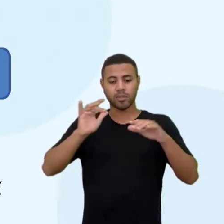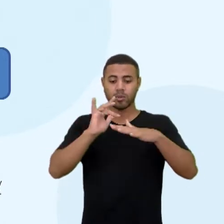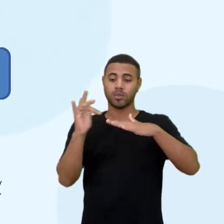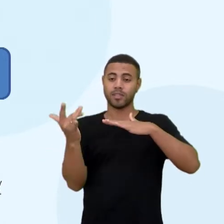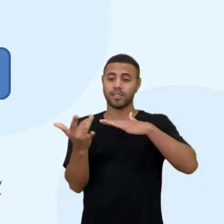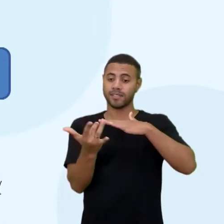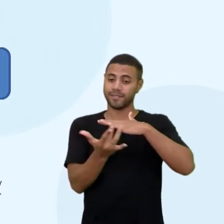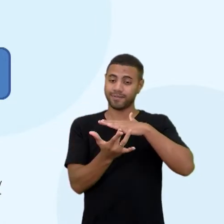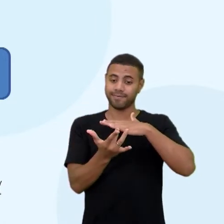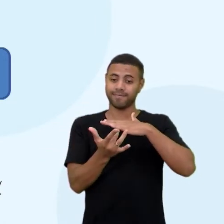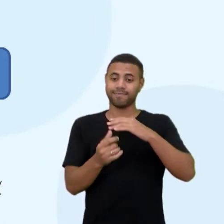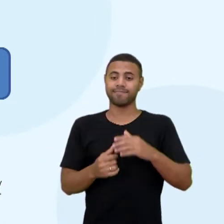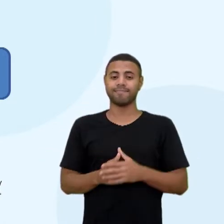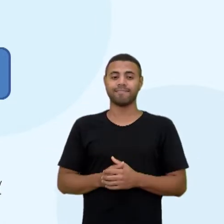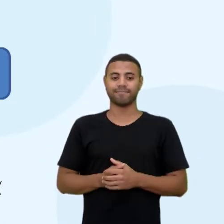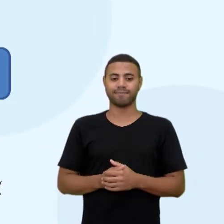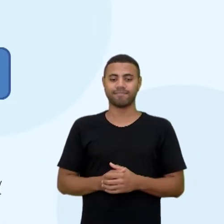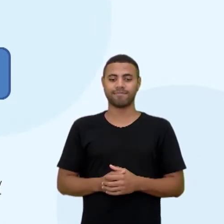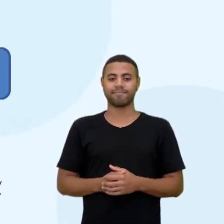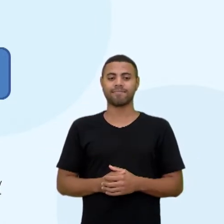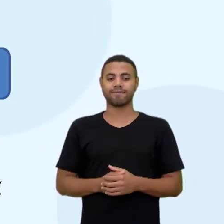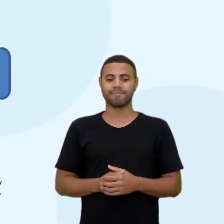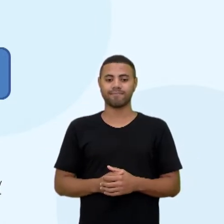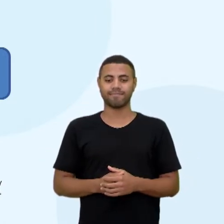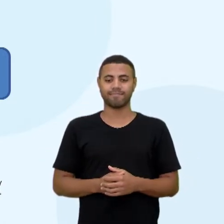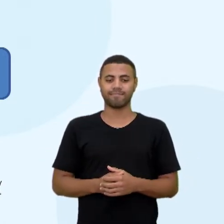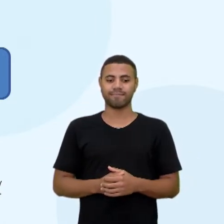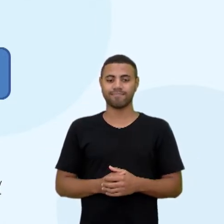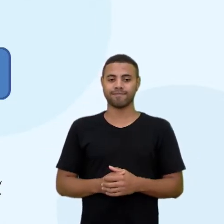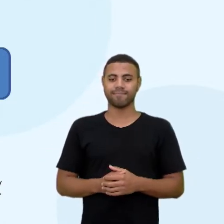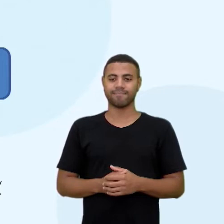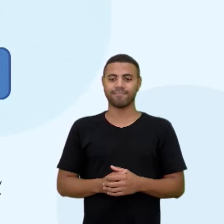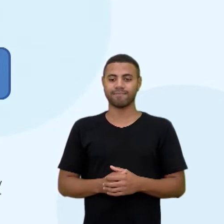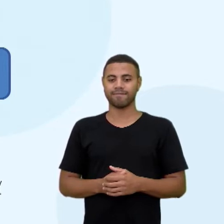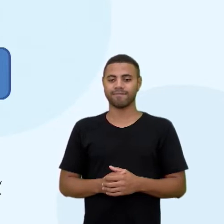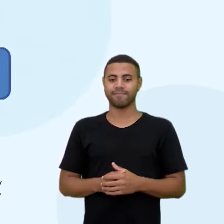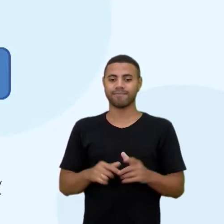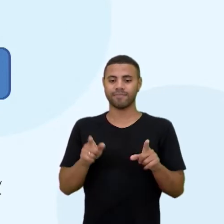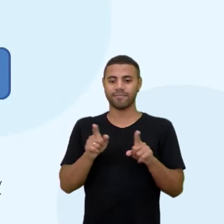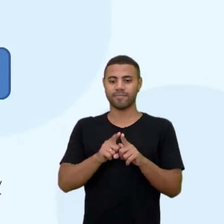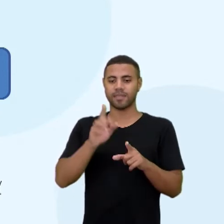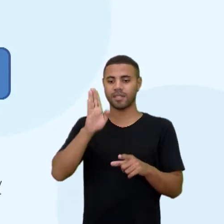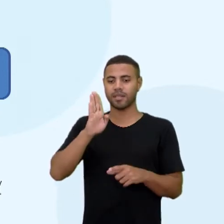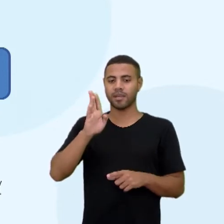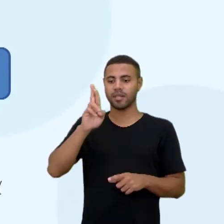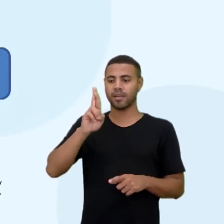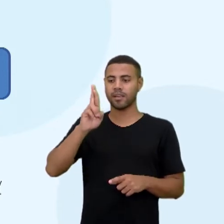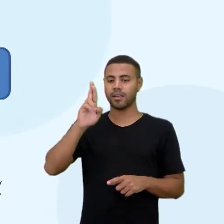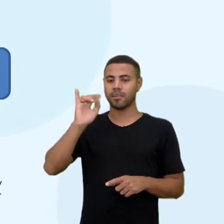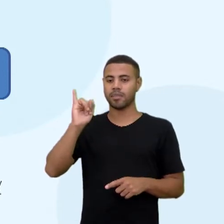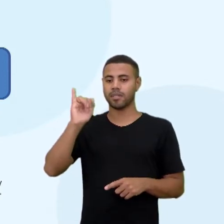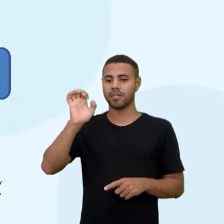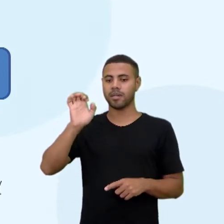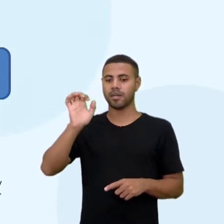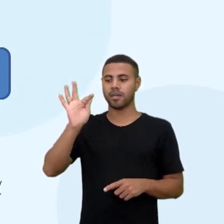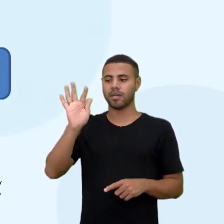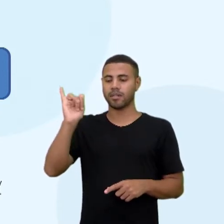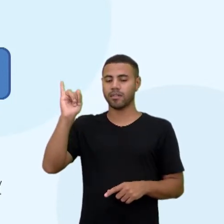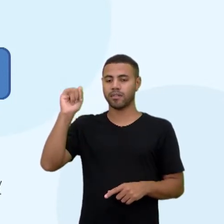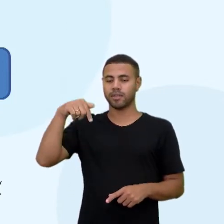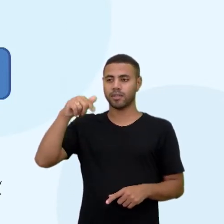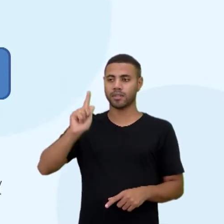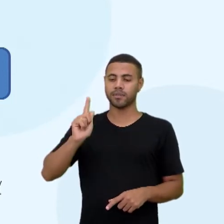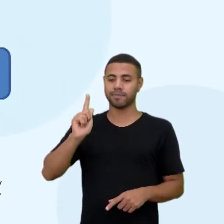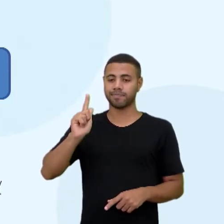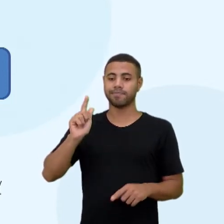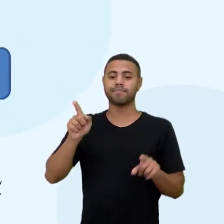sociais. Falamos hoje um pouquinho sobre o que é, Pro Mauro? Olha só, o briefing. O briefing. Íamos falar um pouco com o vídeo, mas acho